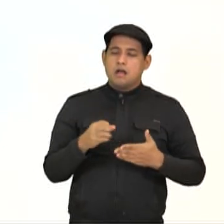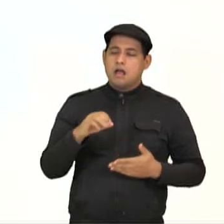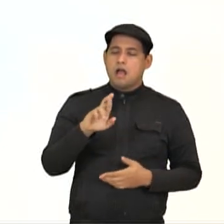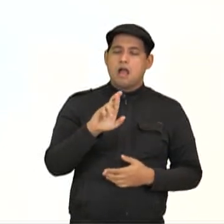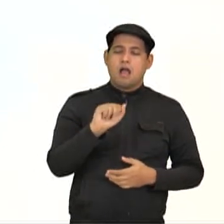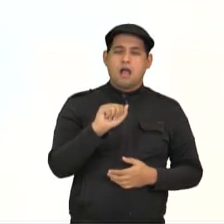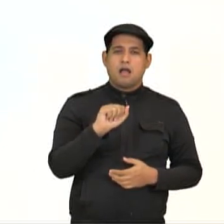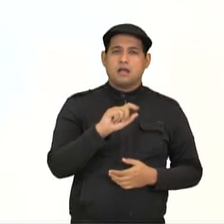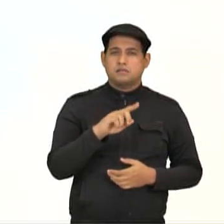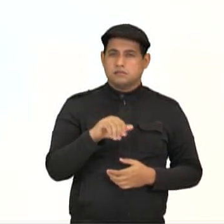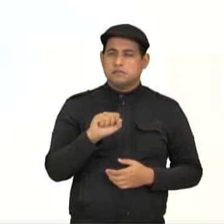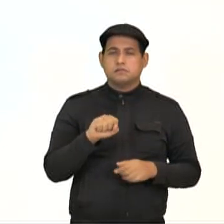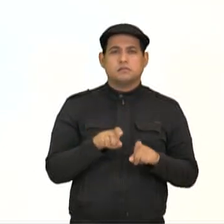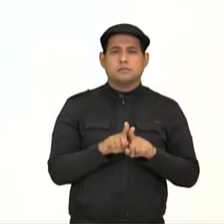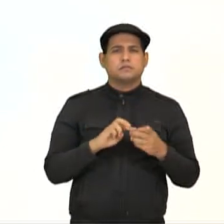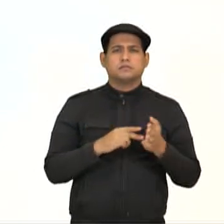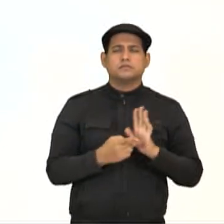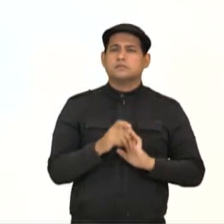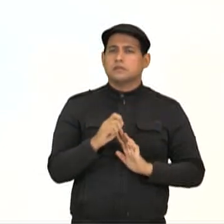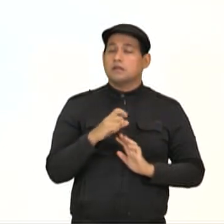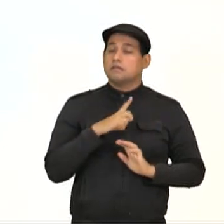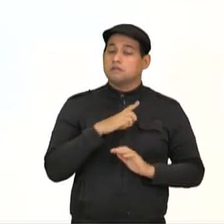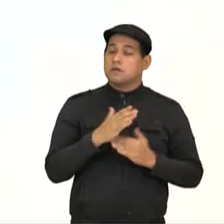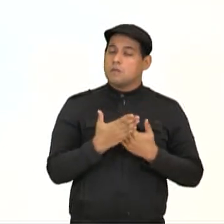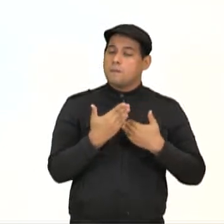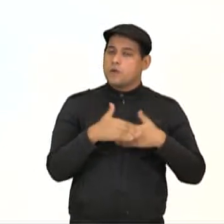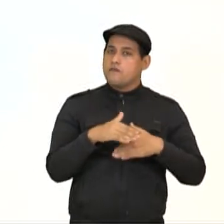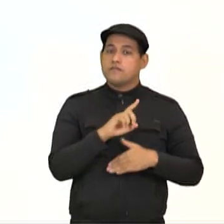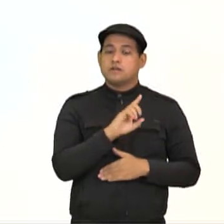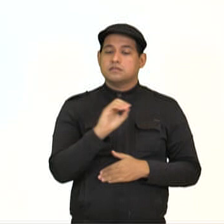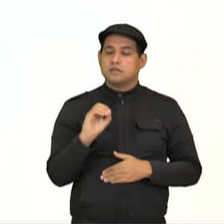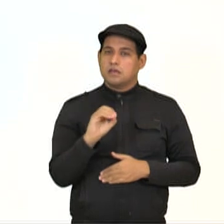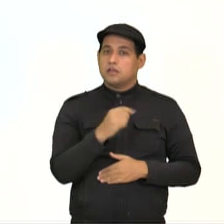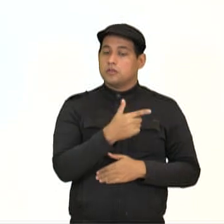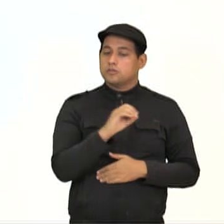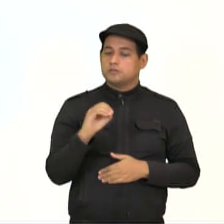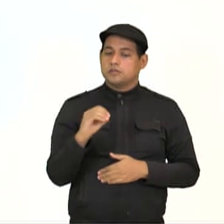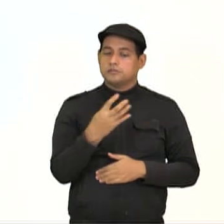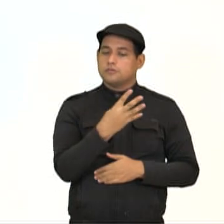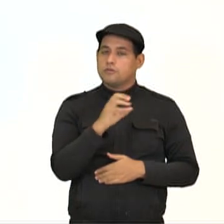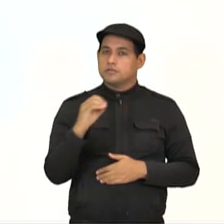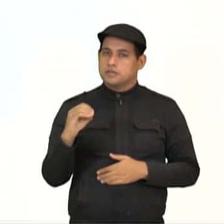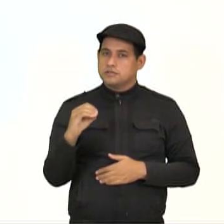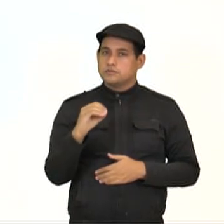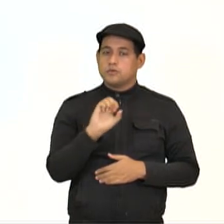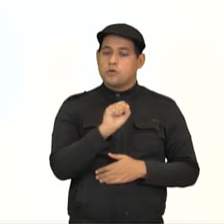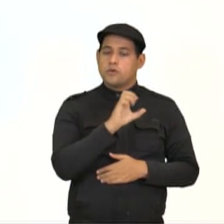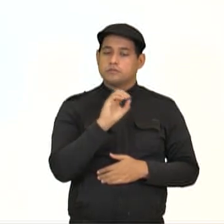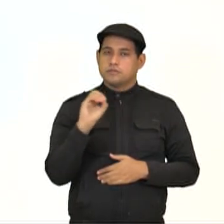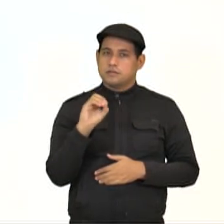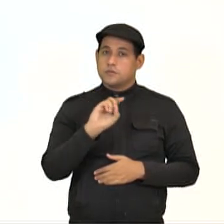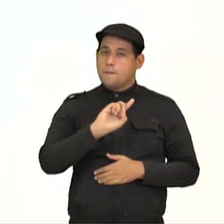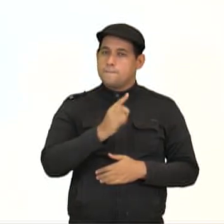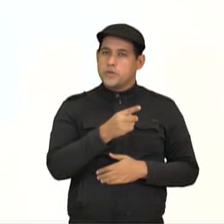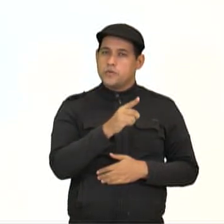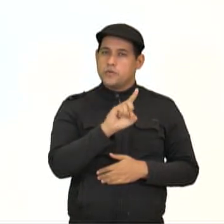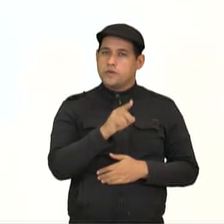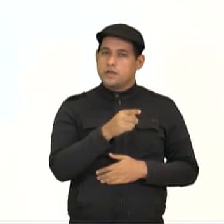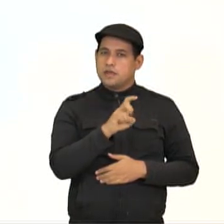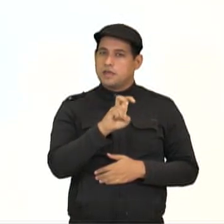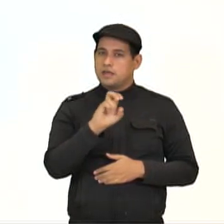do atletismo paralímpico. Então vão ter provas de 100, 200, 400, 800,